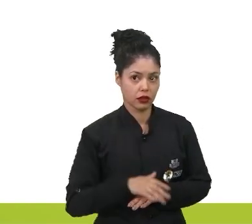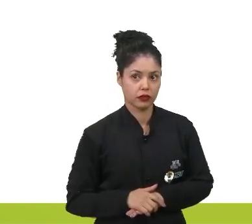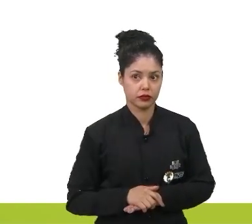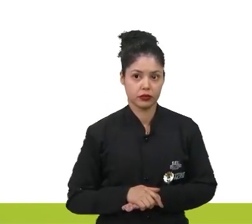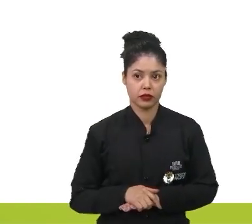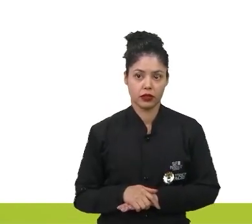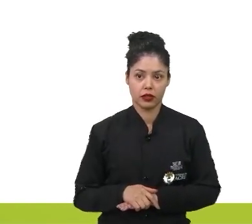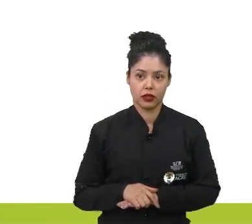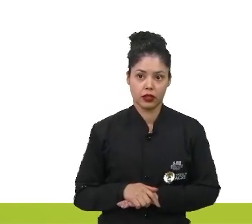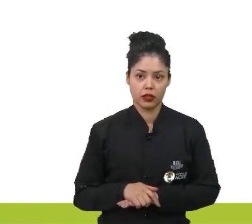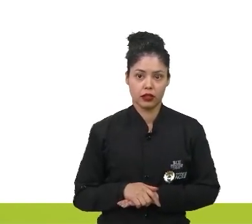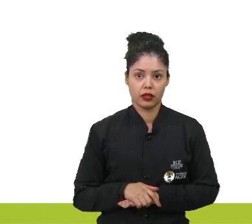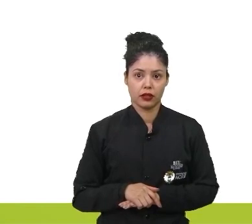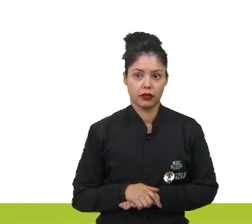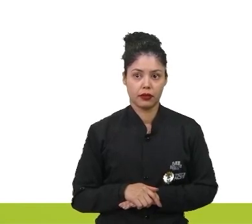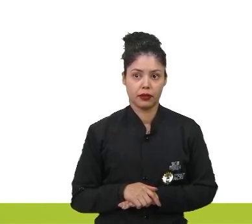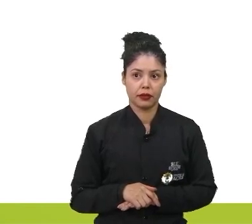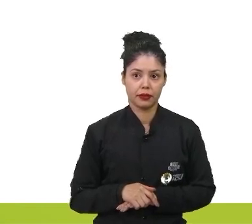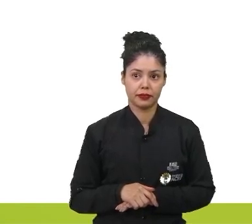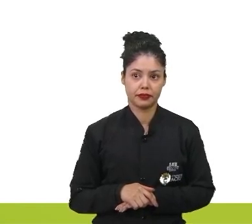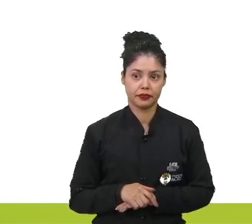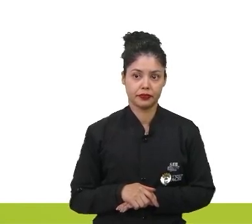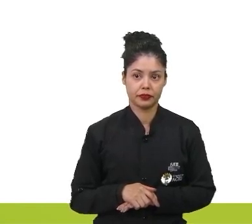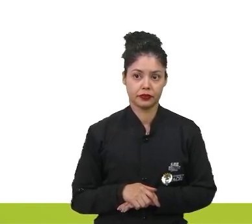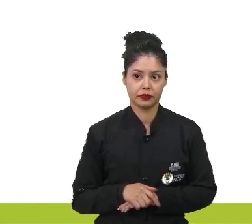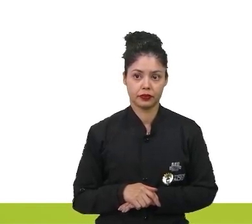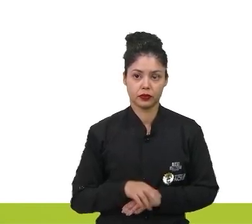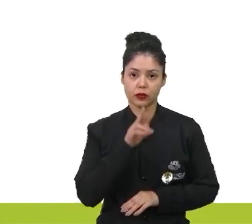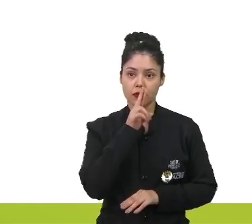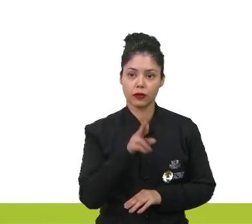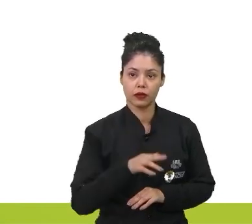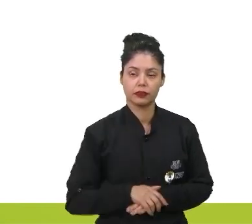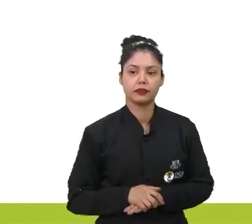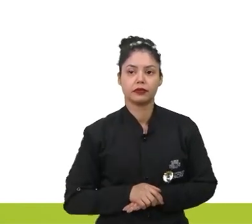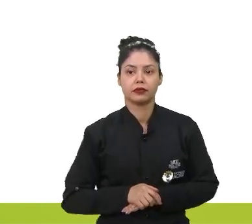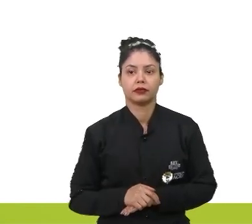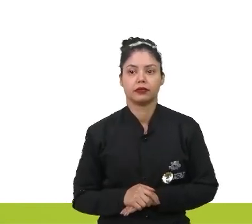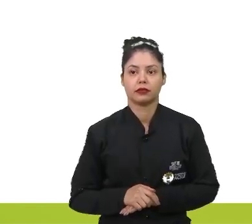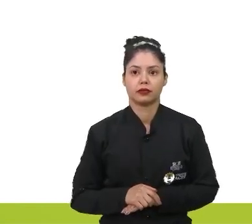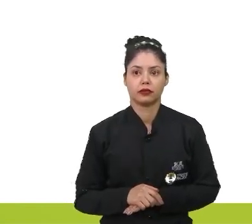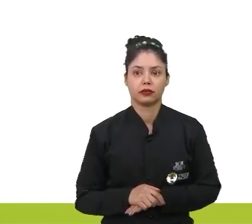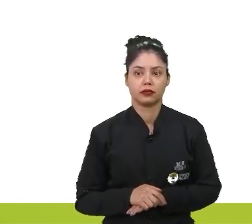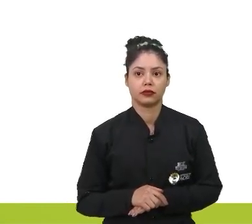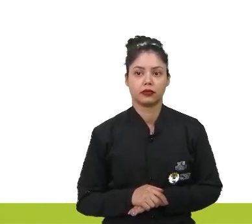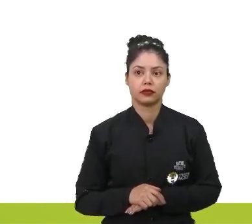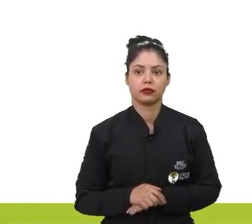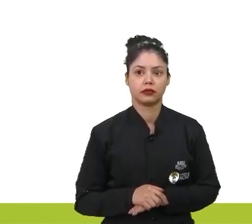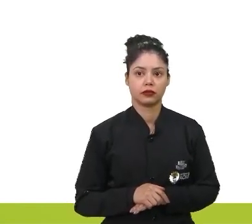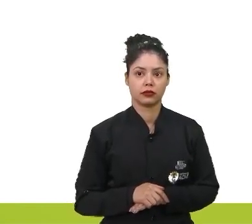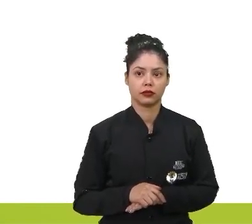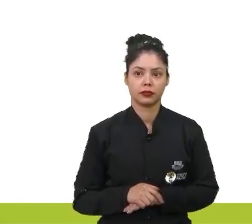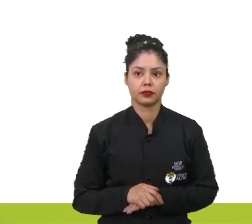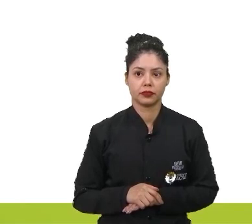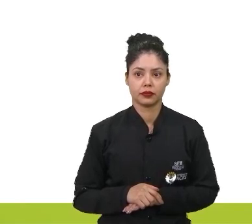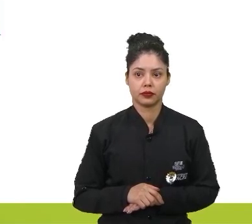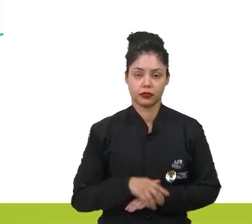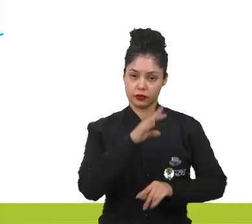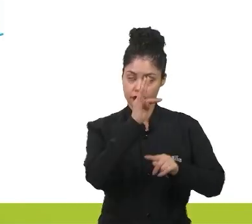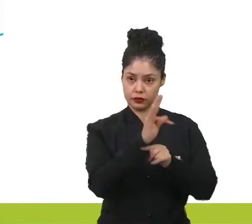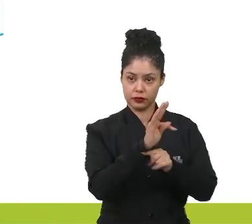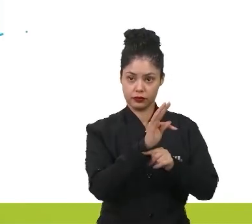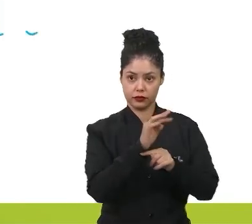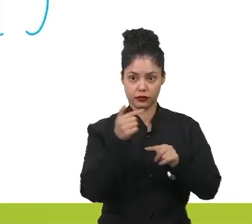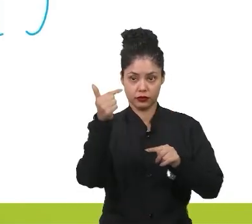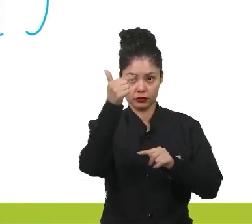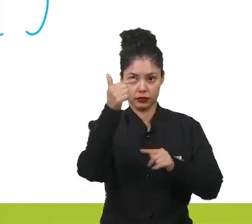extremos, você vai obter o cálculozinho, ó, de T ao